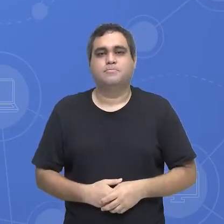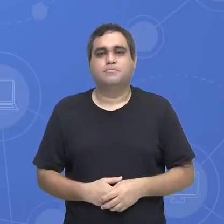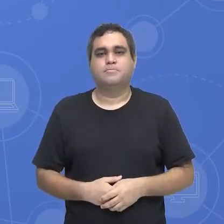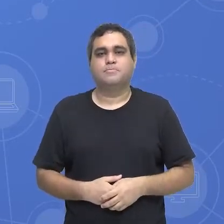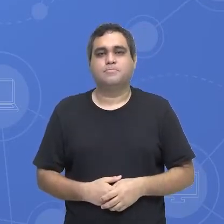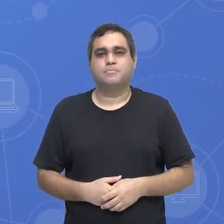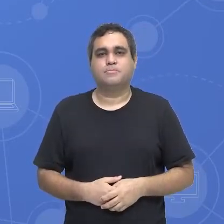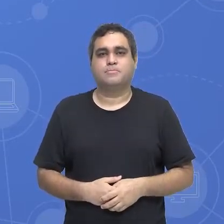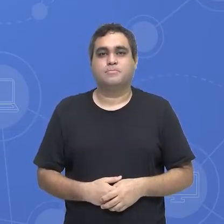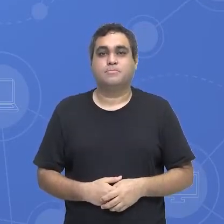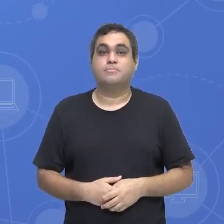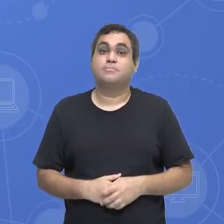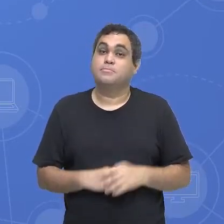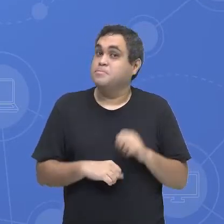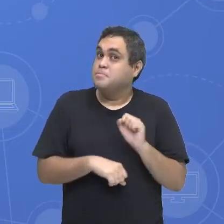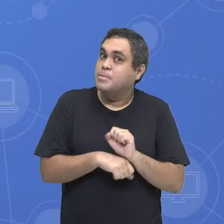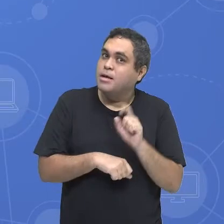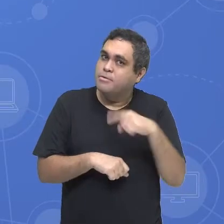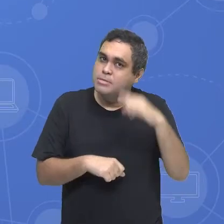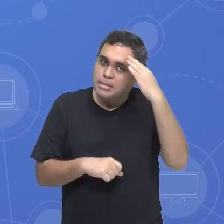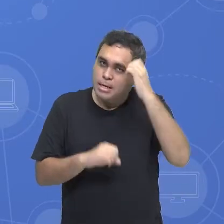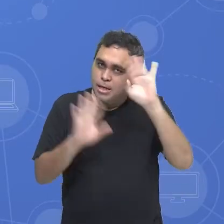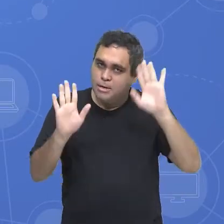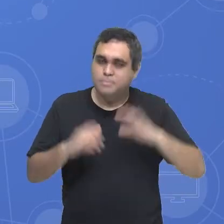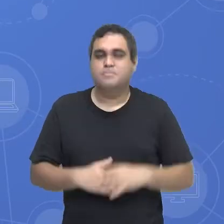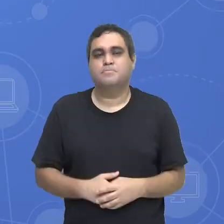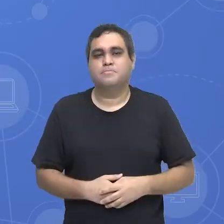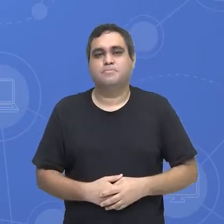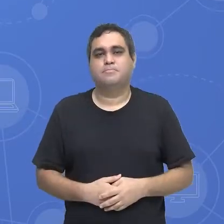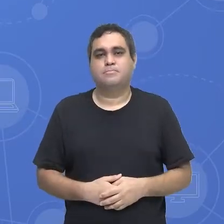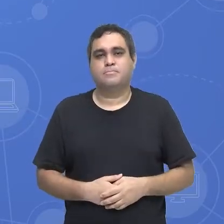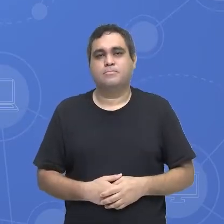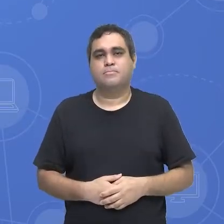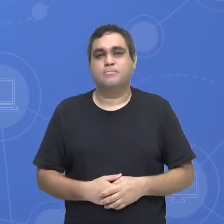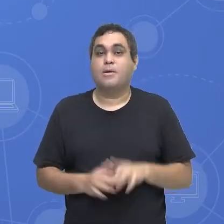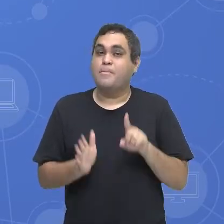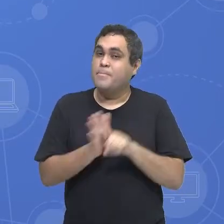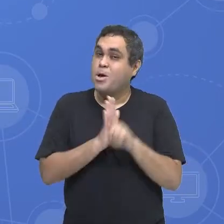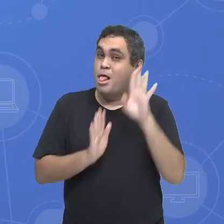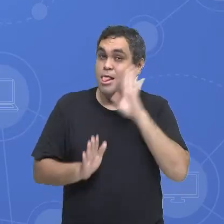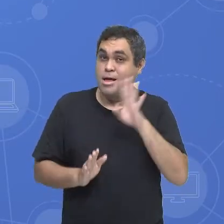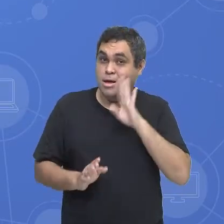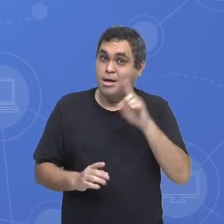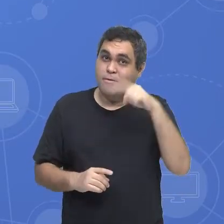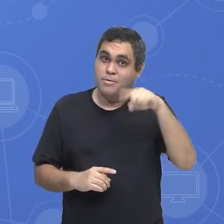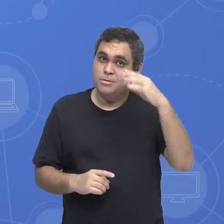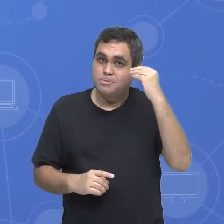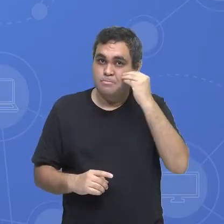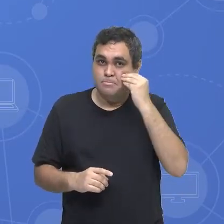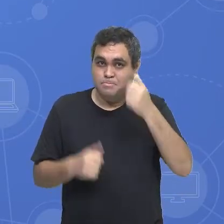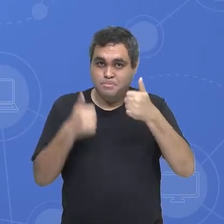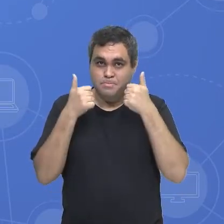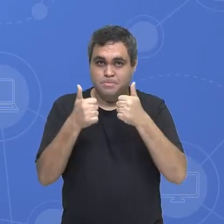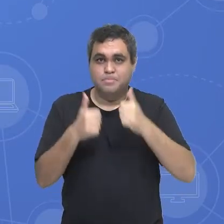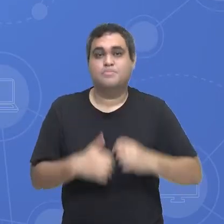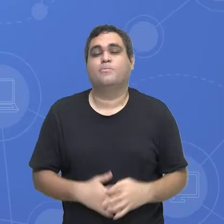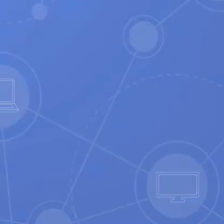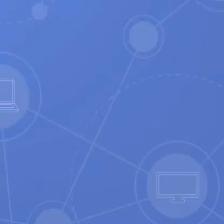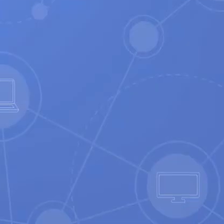bom? Vou aguardar para a gente entender, vamos ver aí, olha, tem umas perguntas bem bacanas aí para vocês trabalharem,